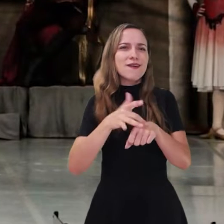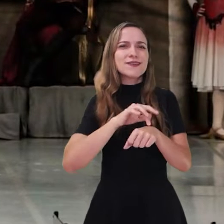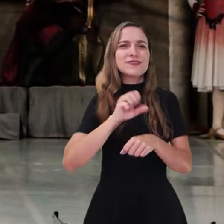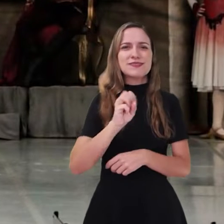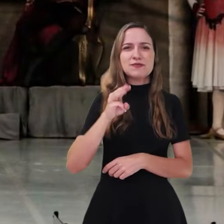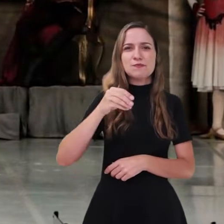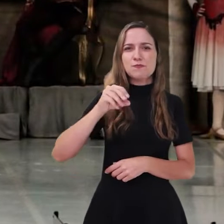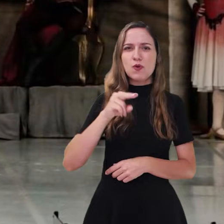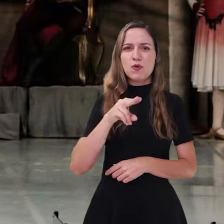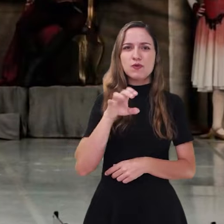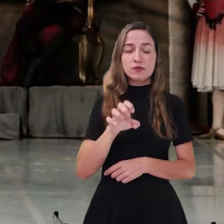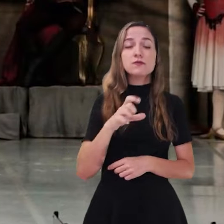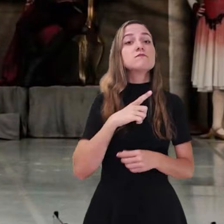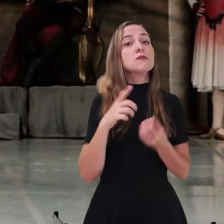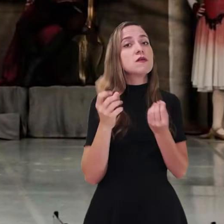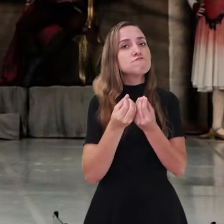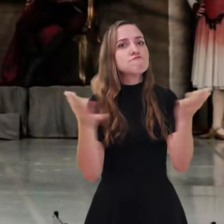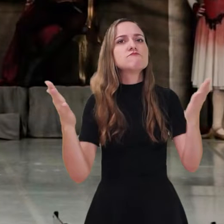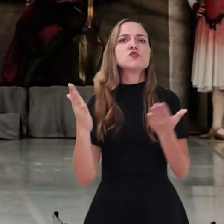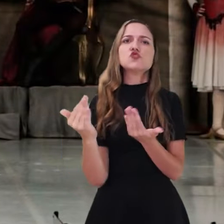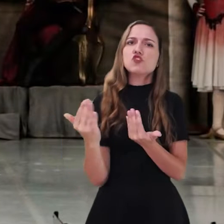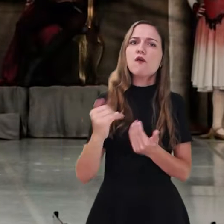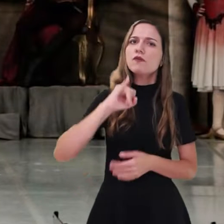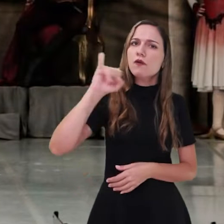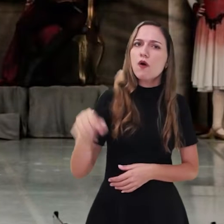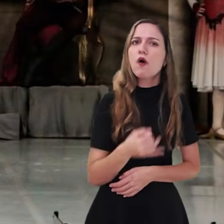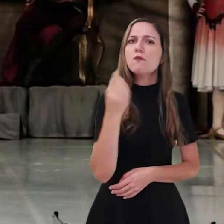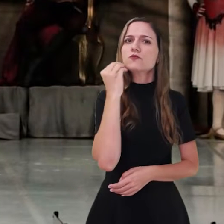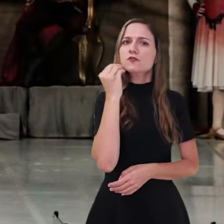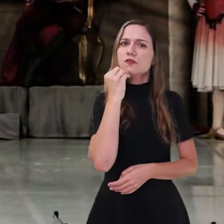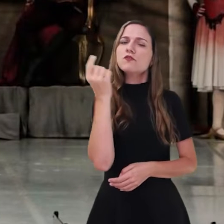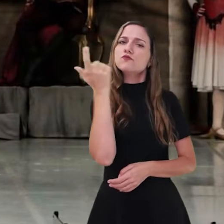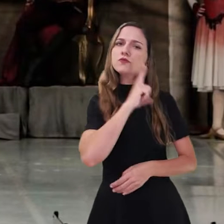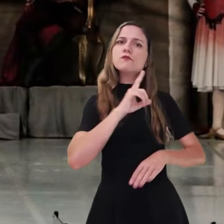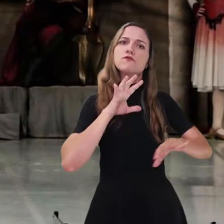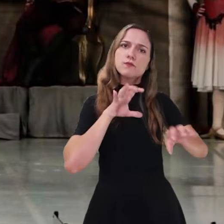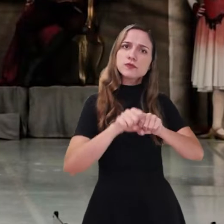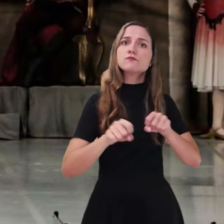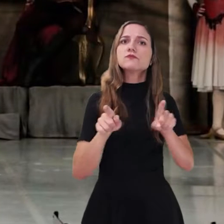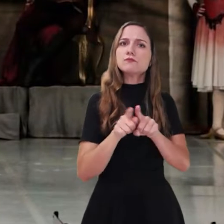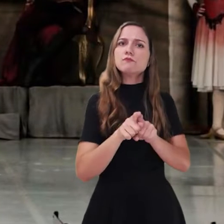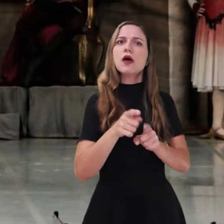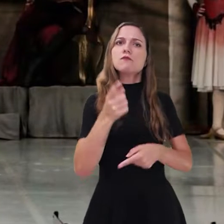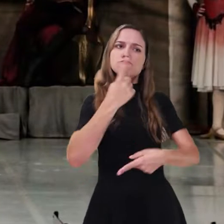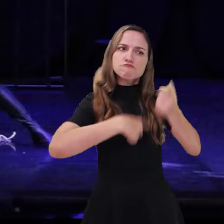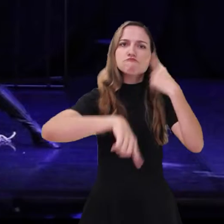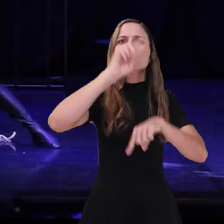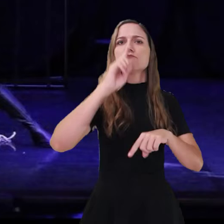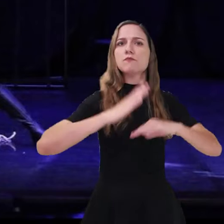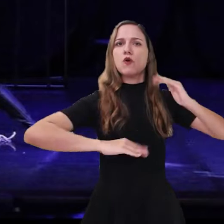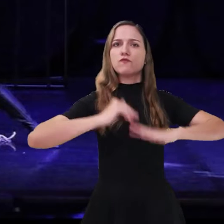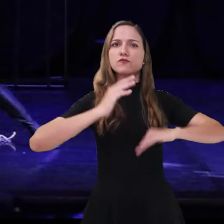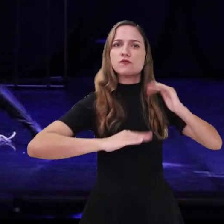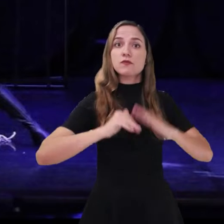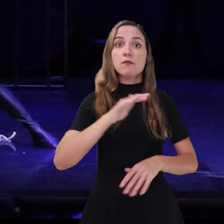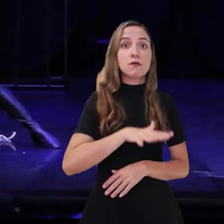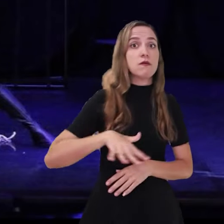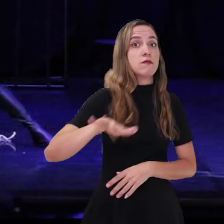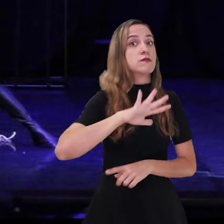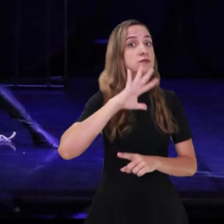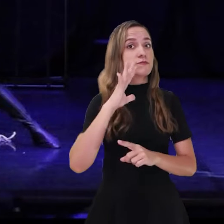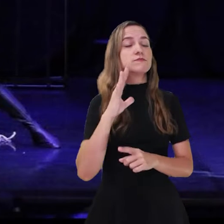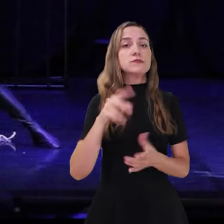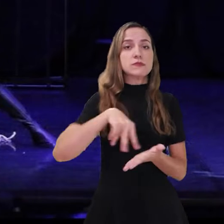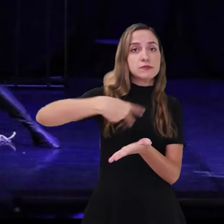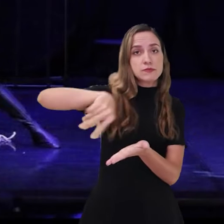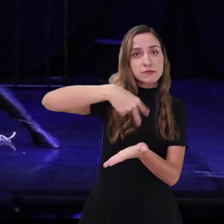a jovens e adolescentes oportunidades para a formação e desenvolvimento profissional na área de dança. Dezenas